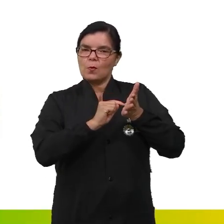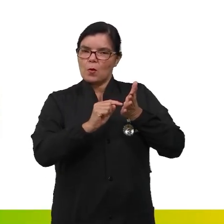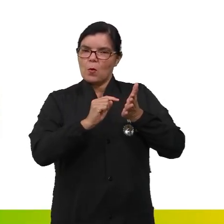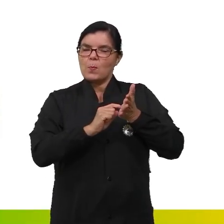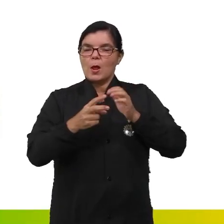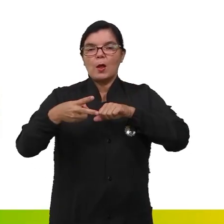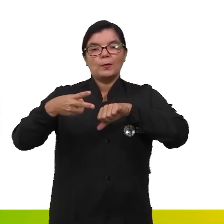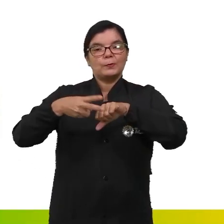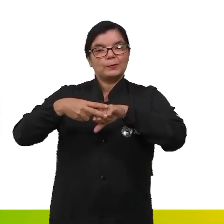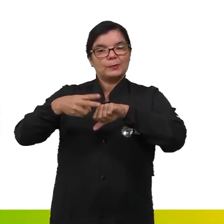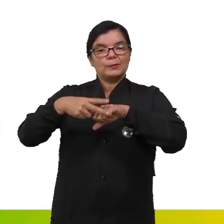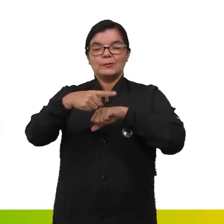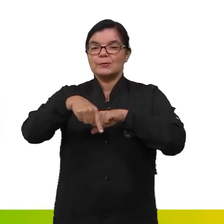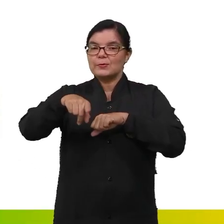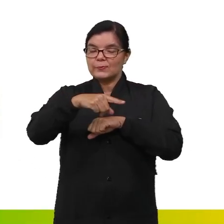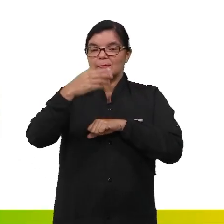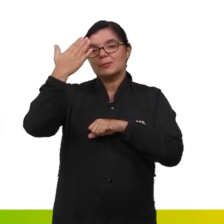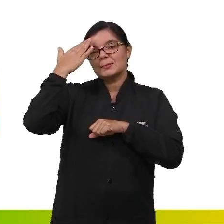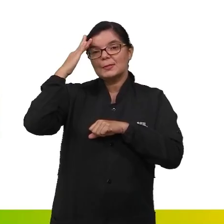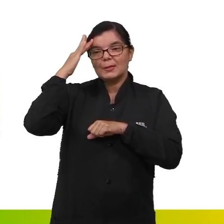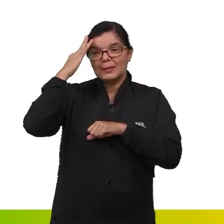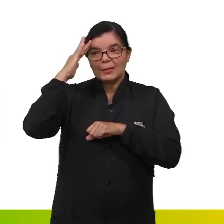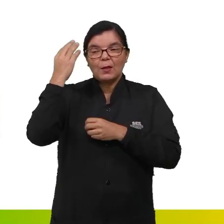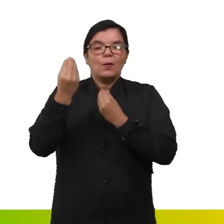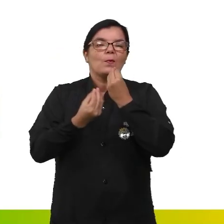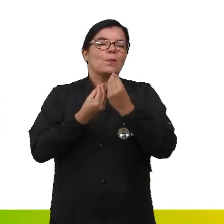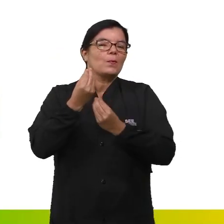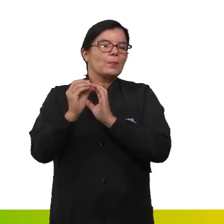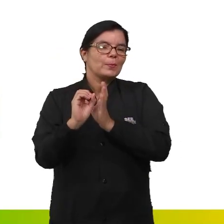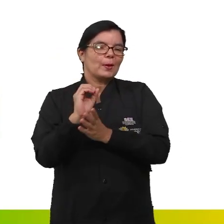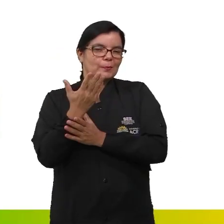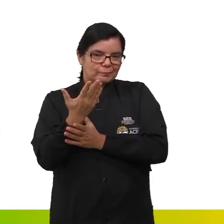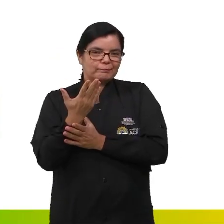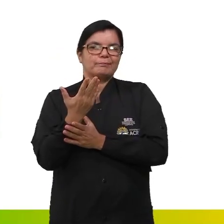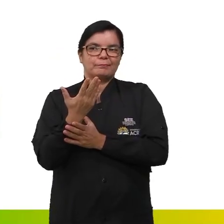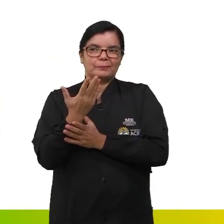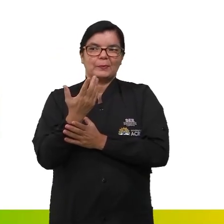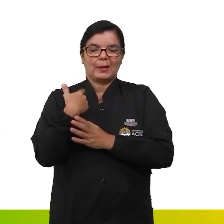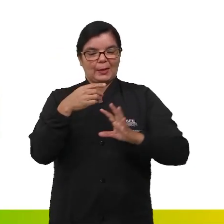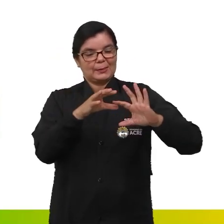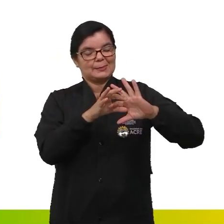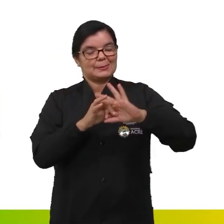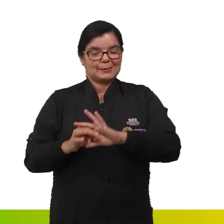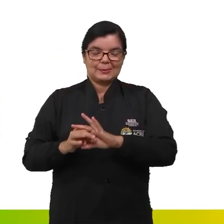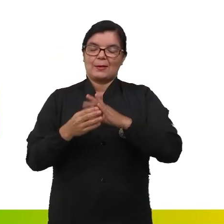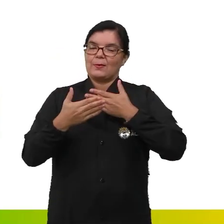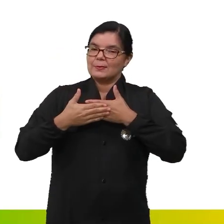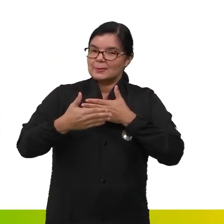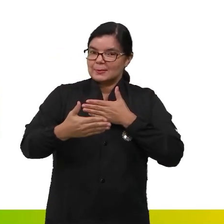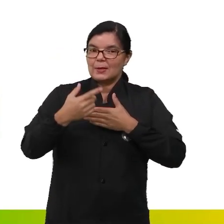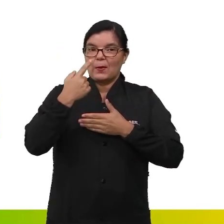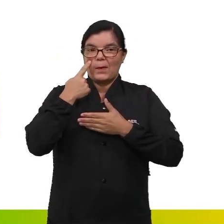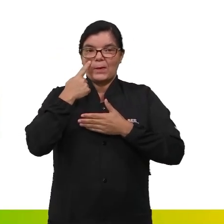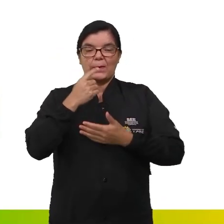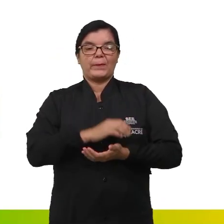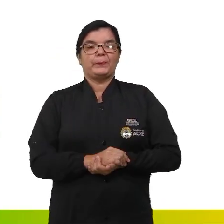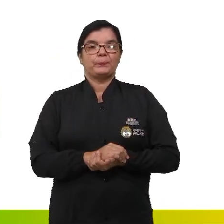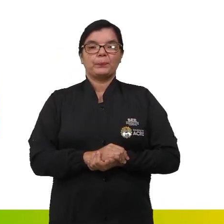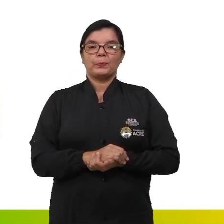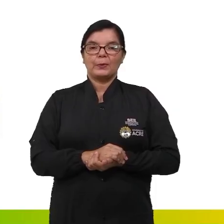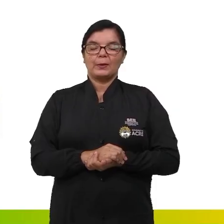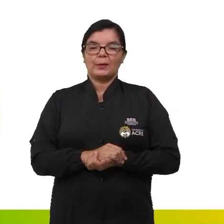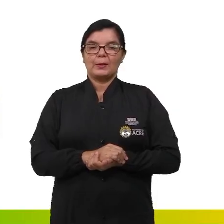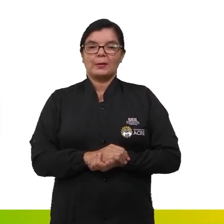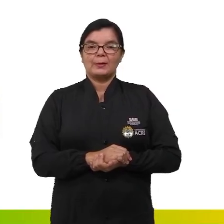alguns verbos para que você compreenda como ocorre essa coesão sequencial, tá? Olha só, diz